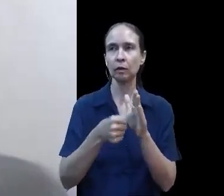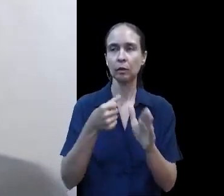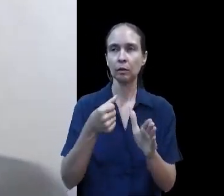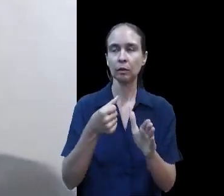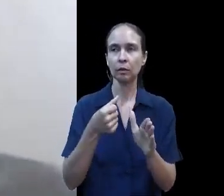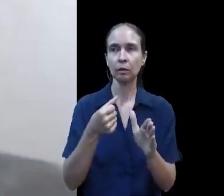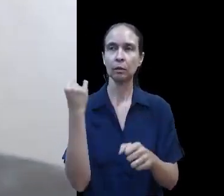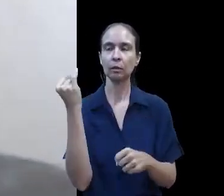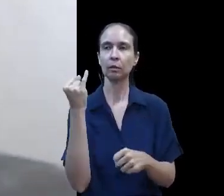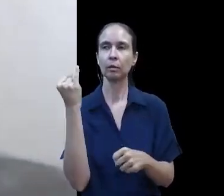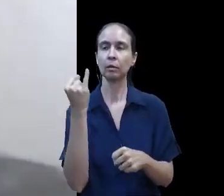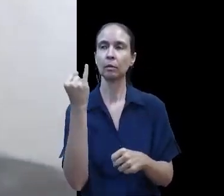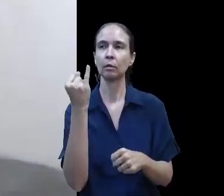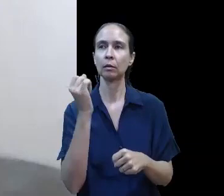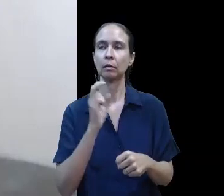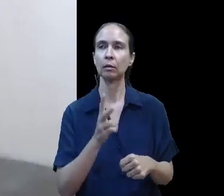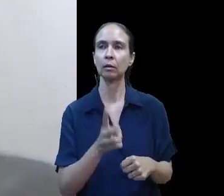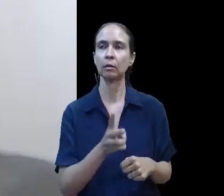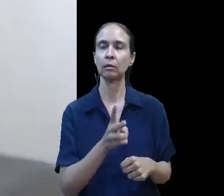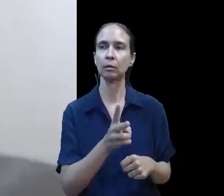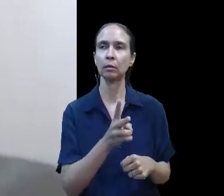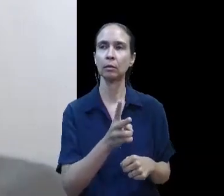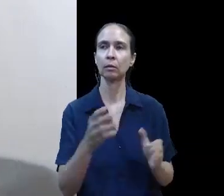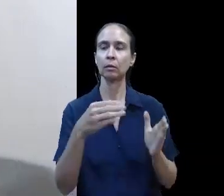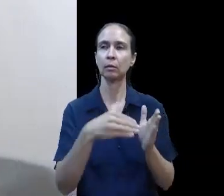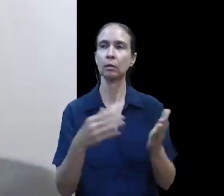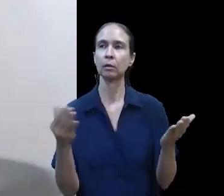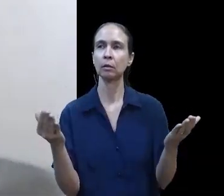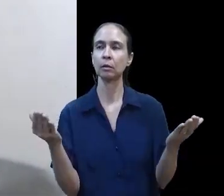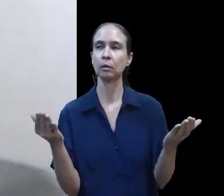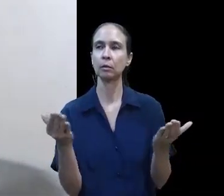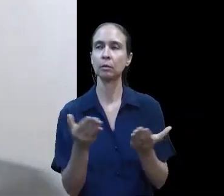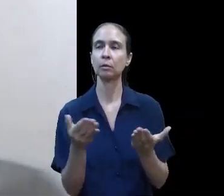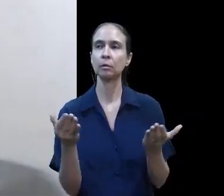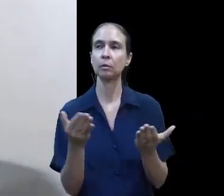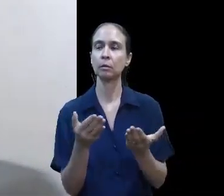hoje, continua e assim, de uma